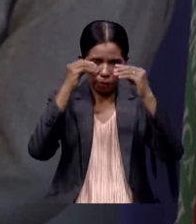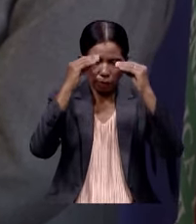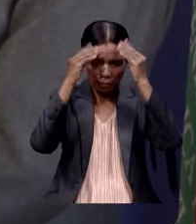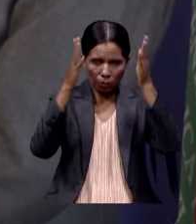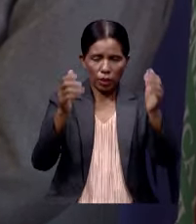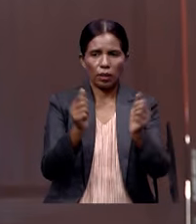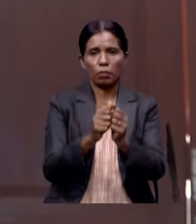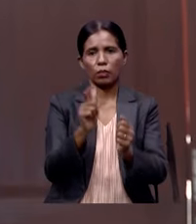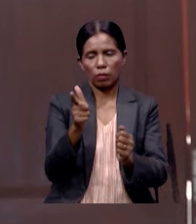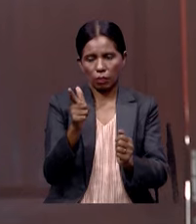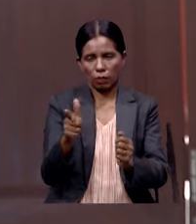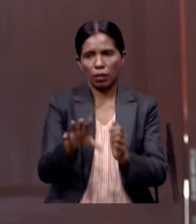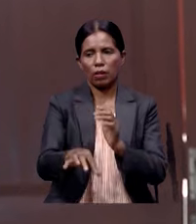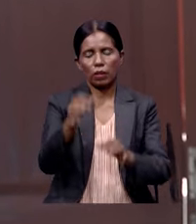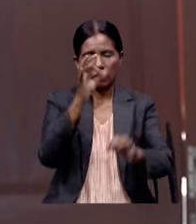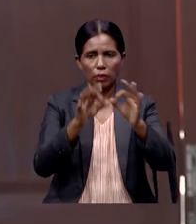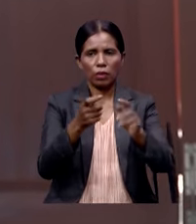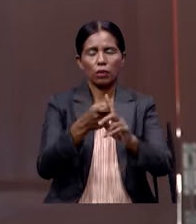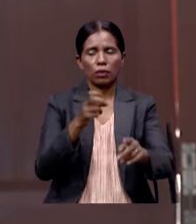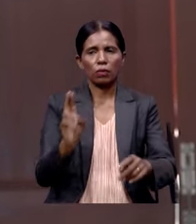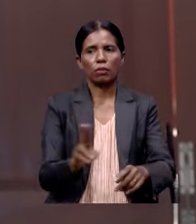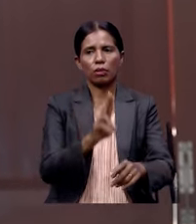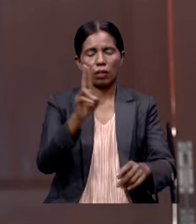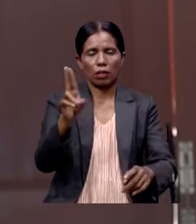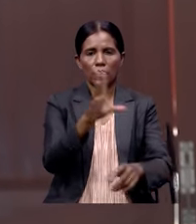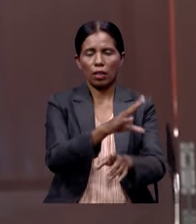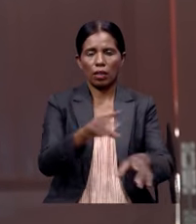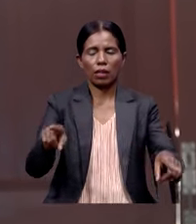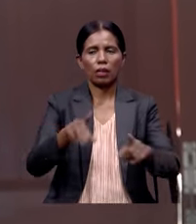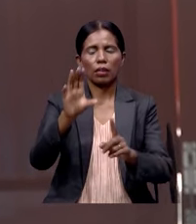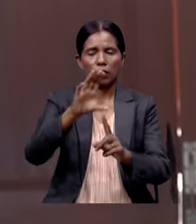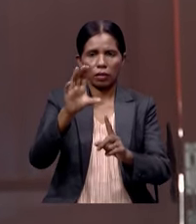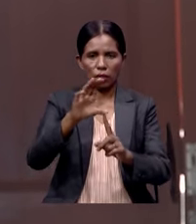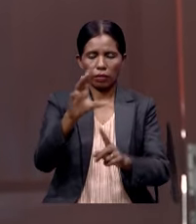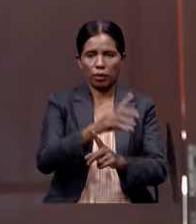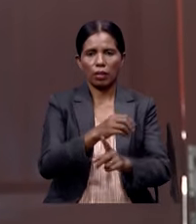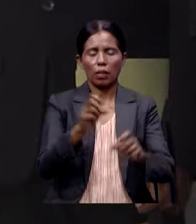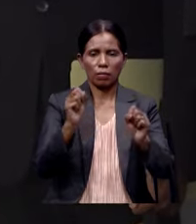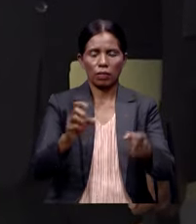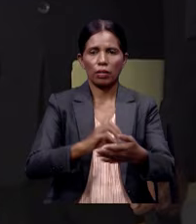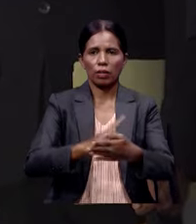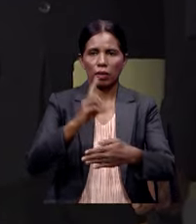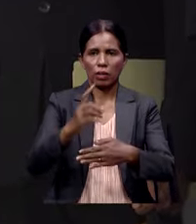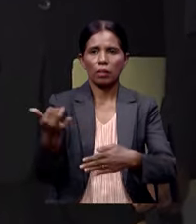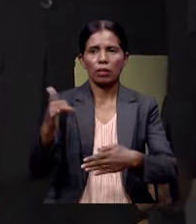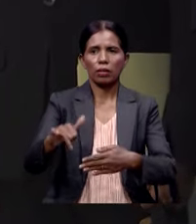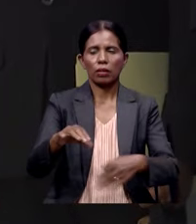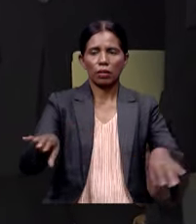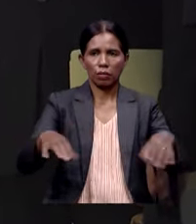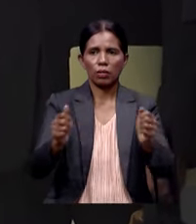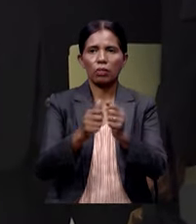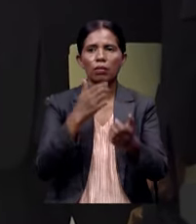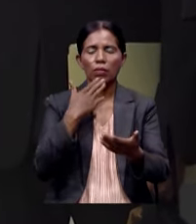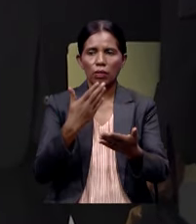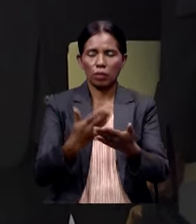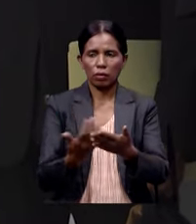Resin nebe maketan fiar husi universidade hodi asumi chefia cargo nune bele desempenha sirania funsaun hodiak